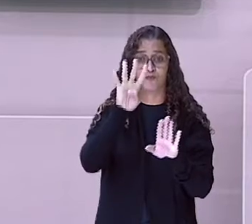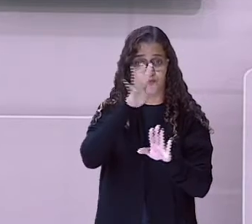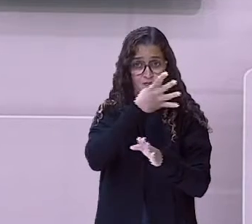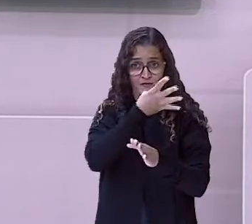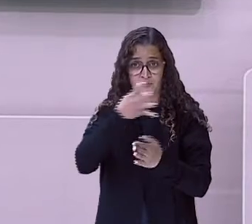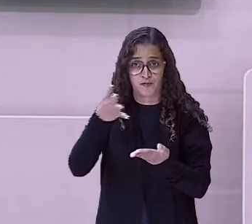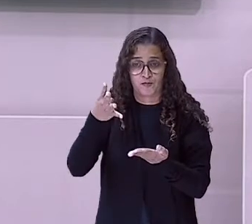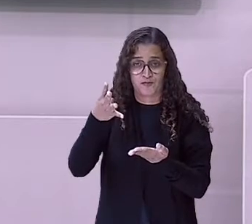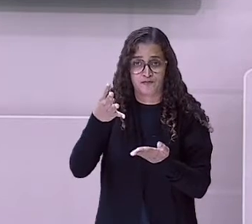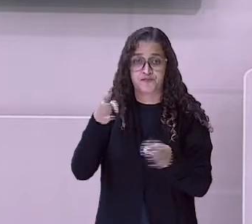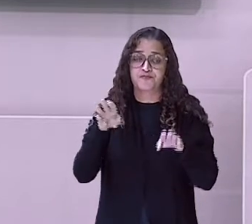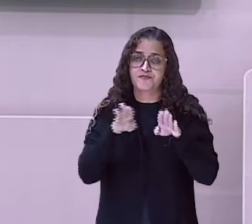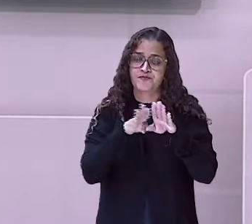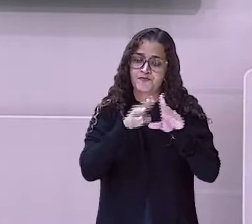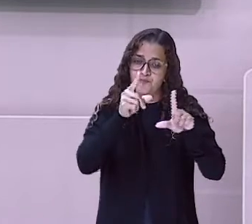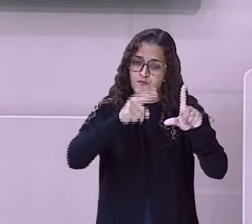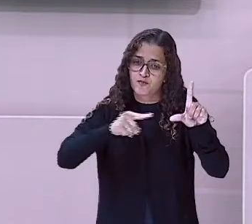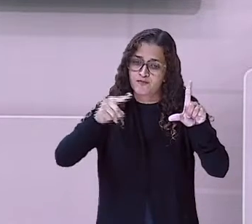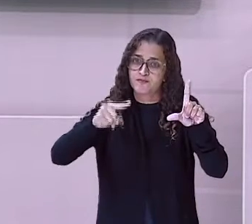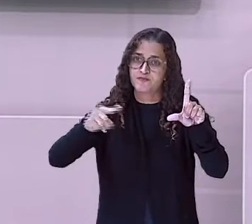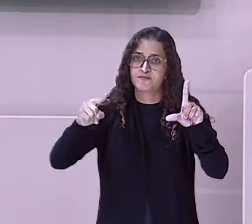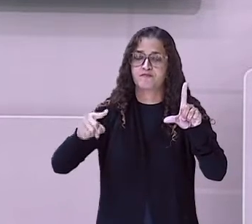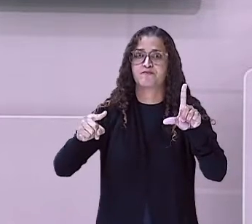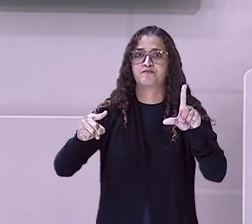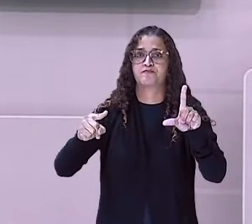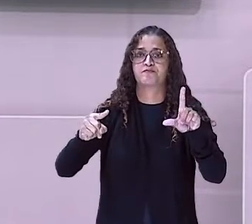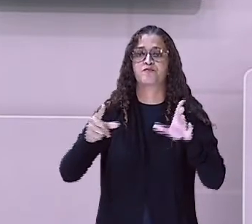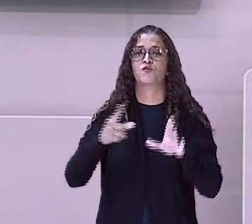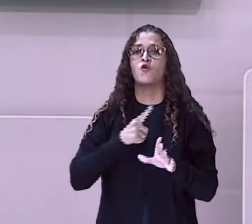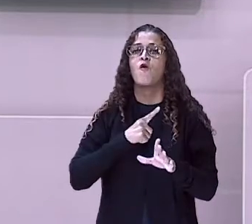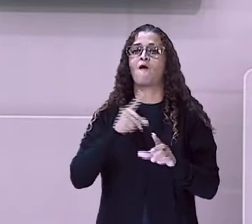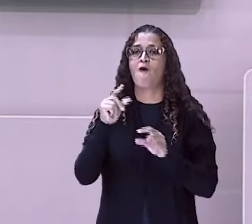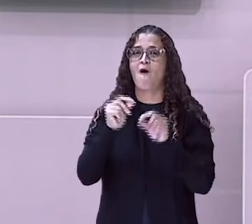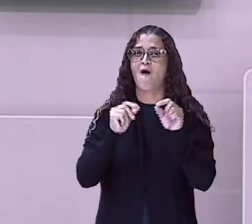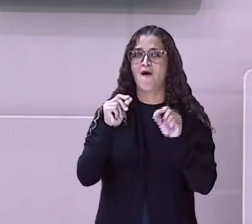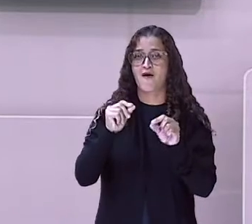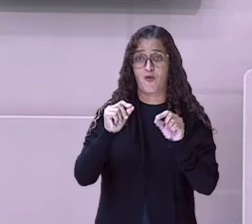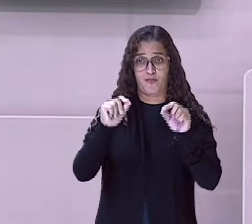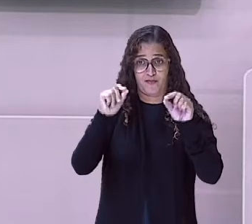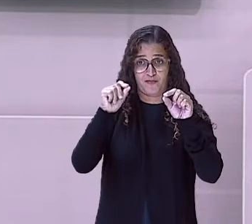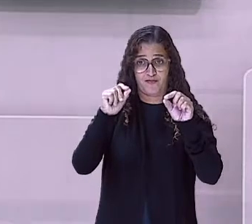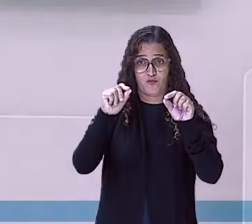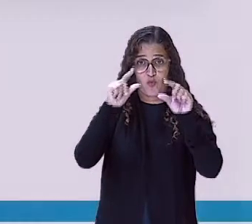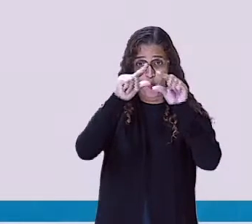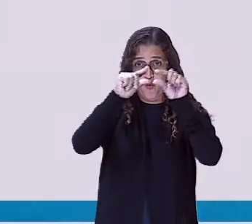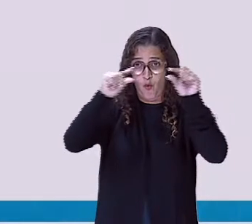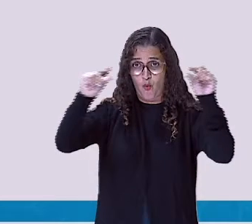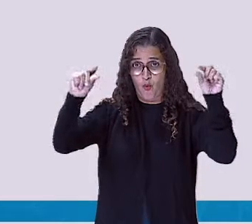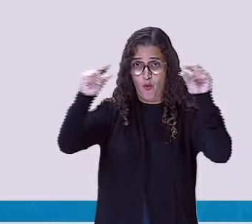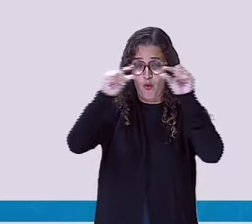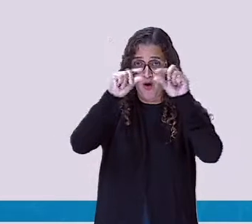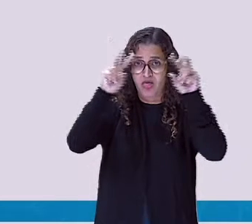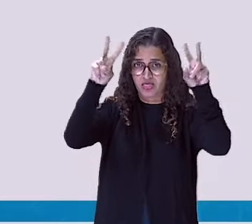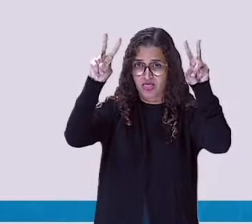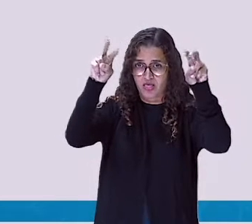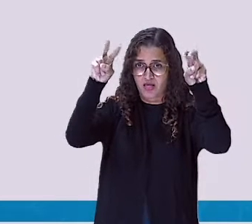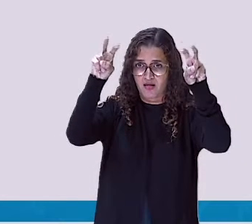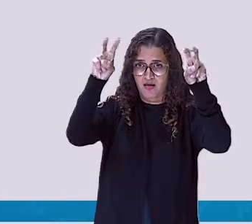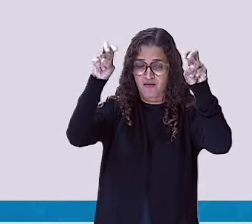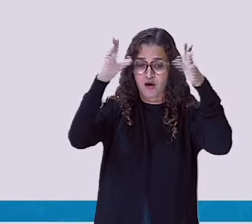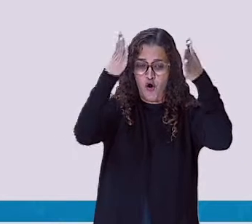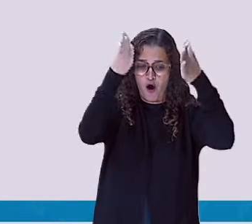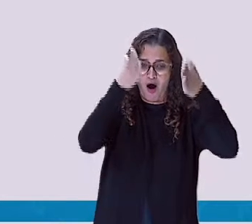tabelas e a estrutura de gráficos. Então, nós temos título na tabela,